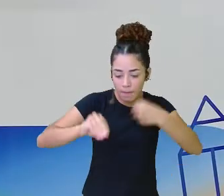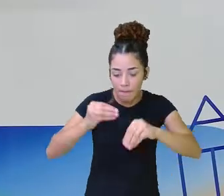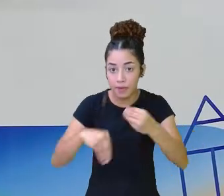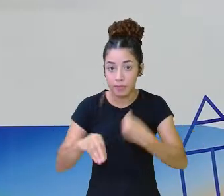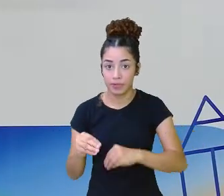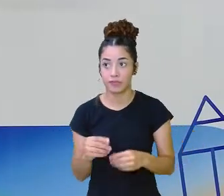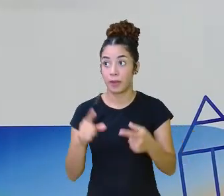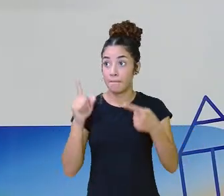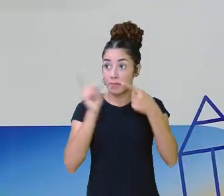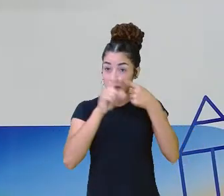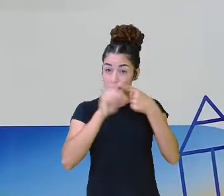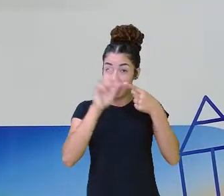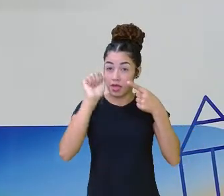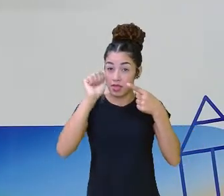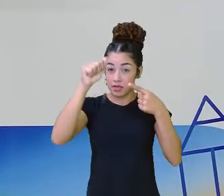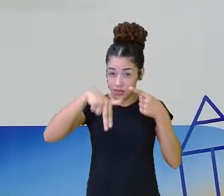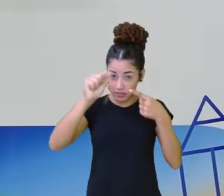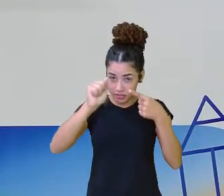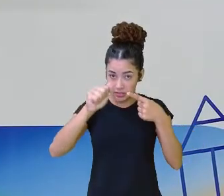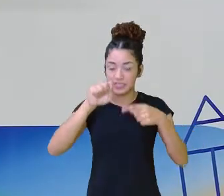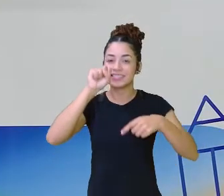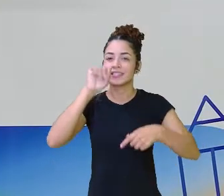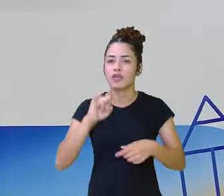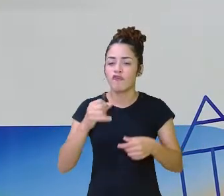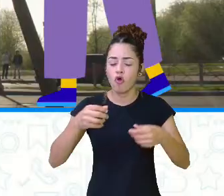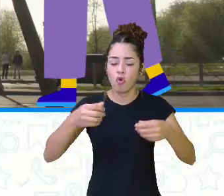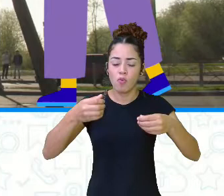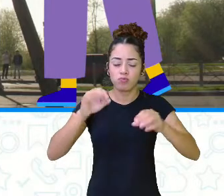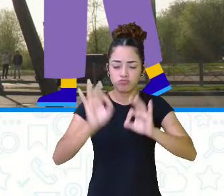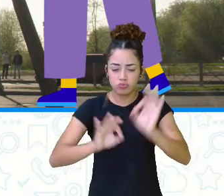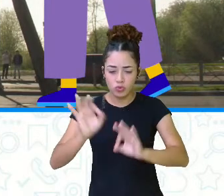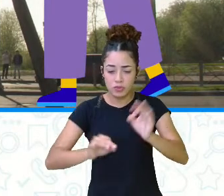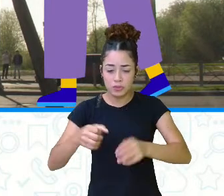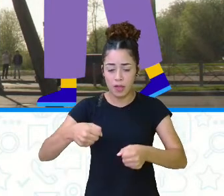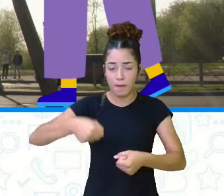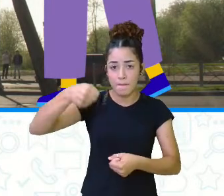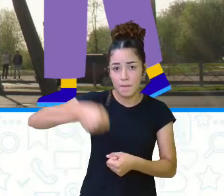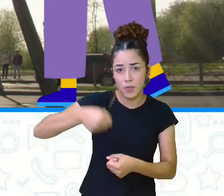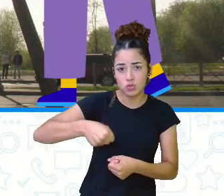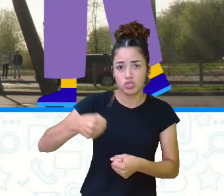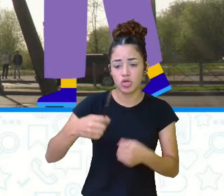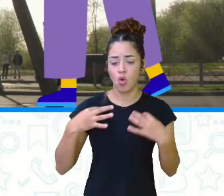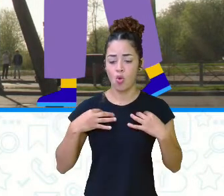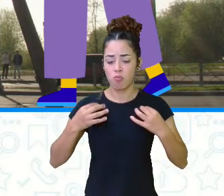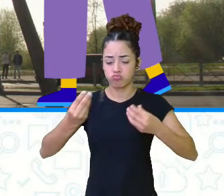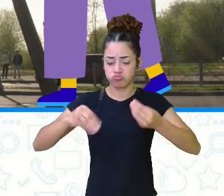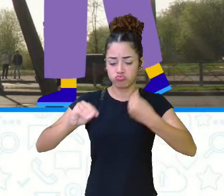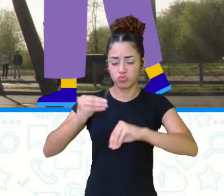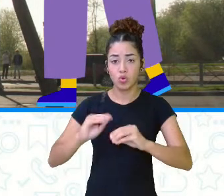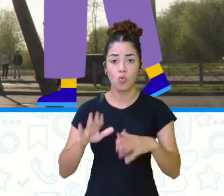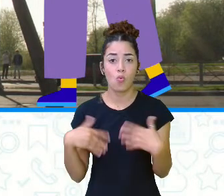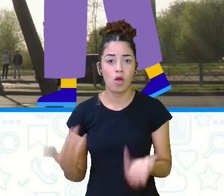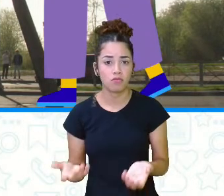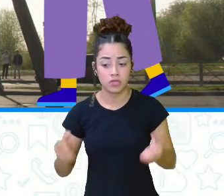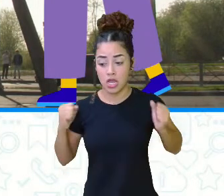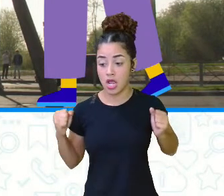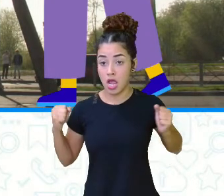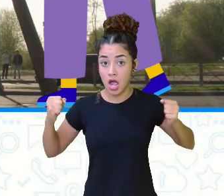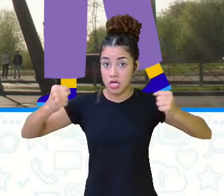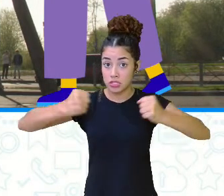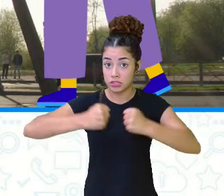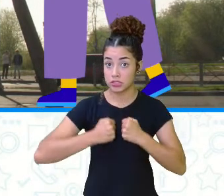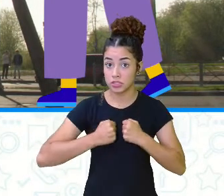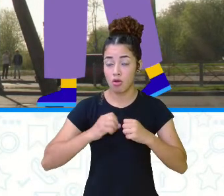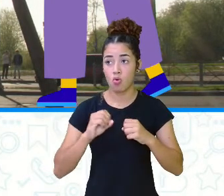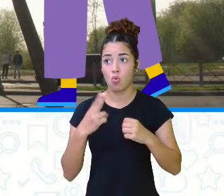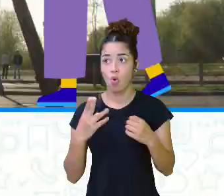Ana está aqui. Se ela fosse arrumar a mochila dela para sair, quais seriam as roupas que ela iria colocar? Ela iria colocar casacos ou ela iria